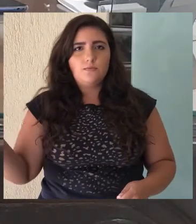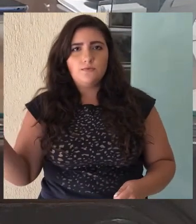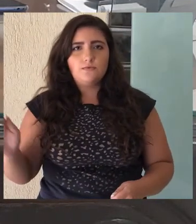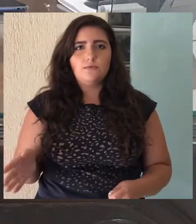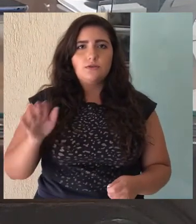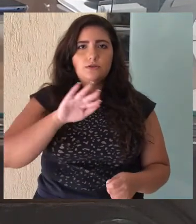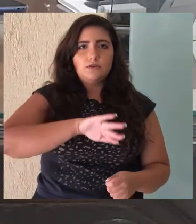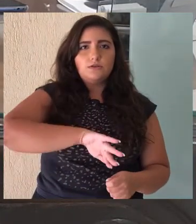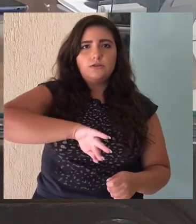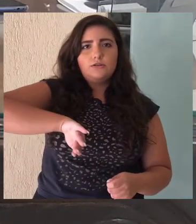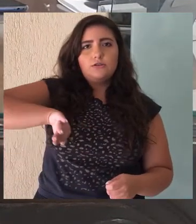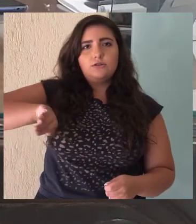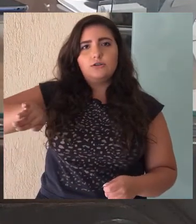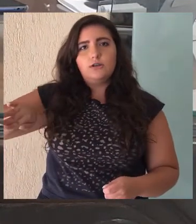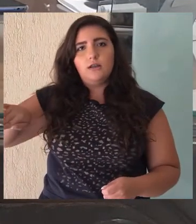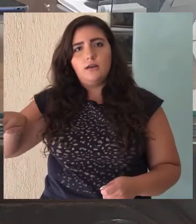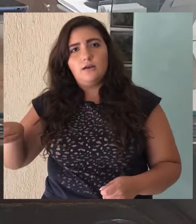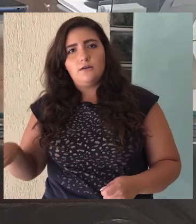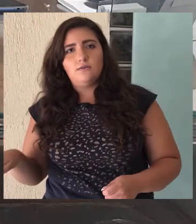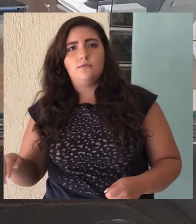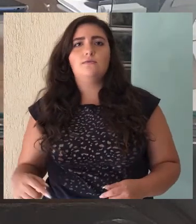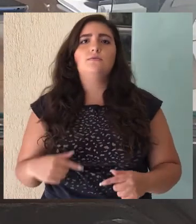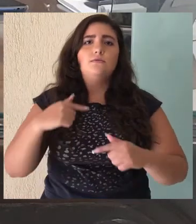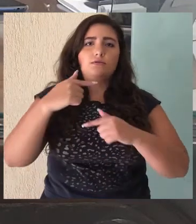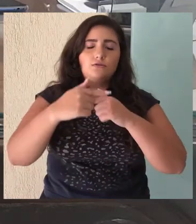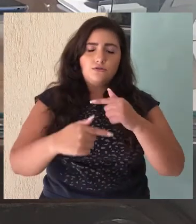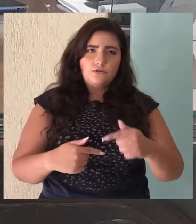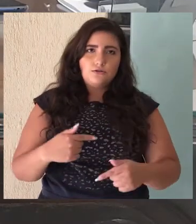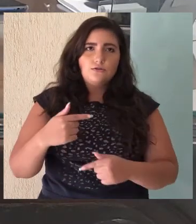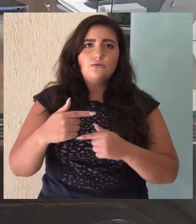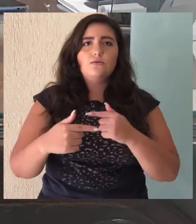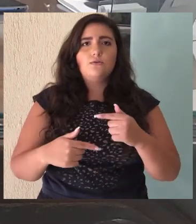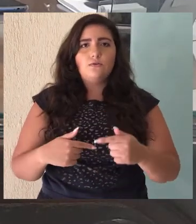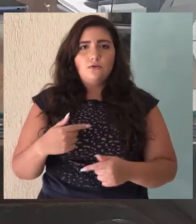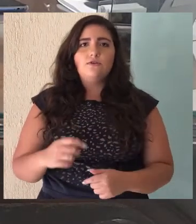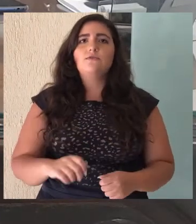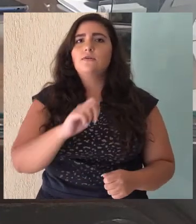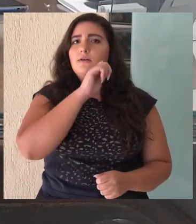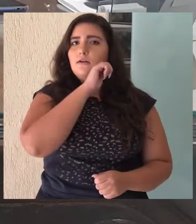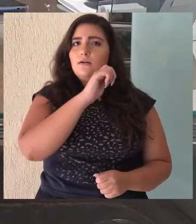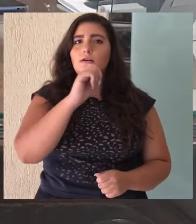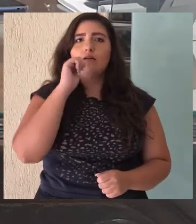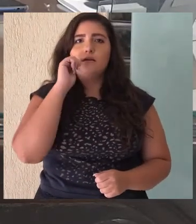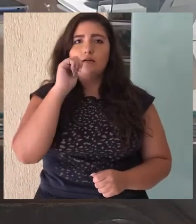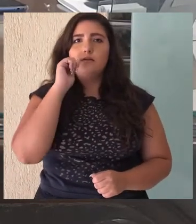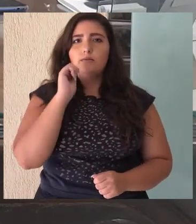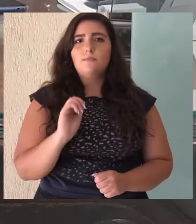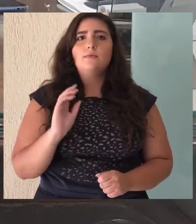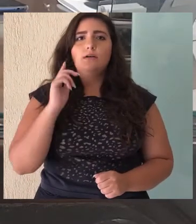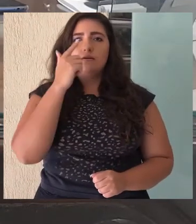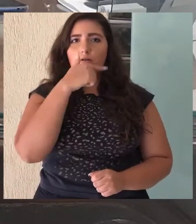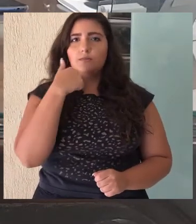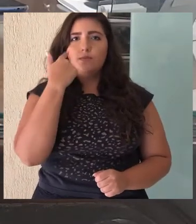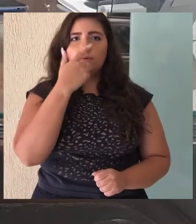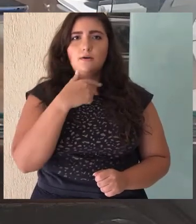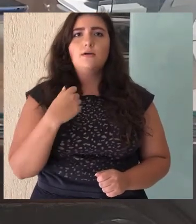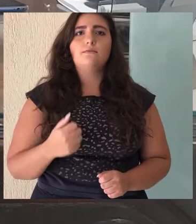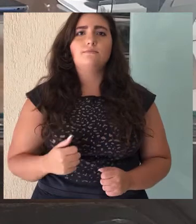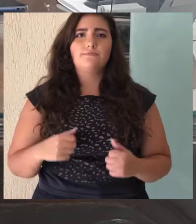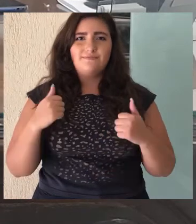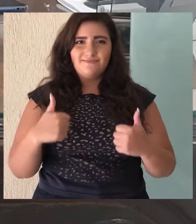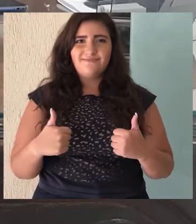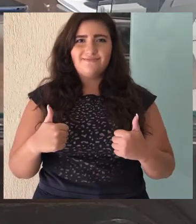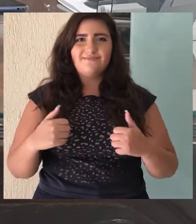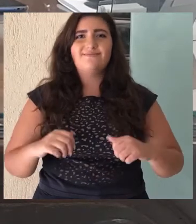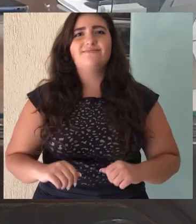com o fio dental. Remove e assim por diante. Então você vai limpando sempre a mesial e distal de todos os dentes, tá